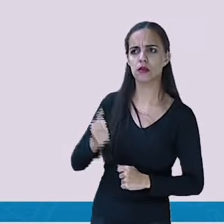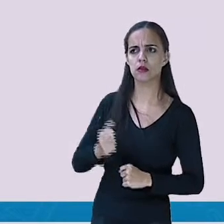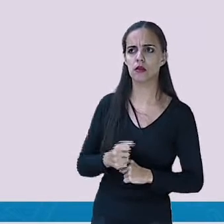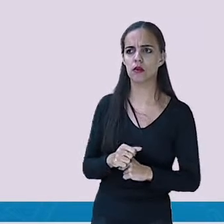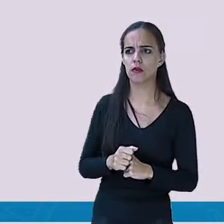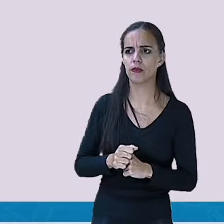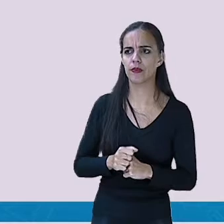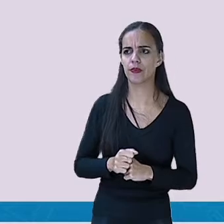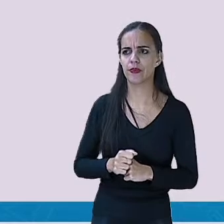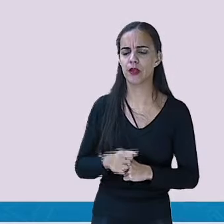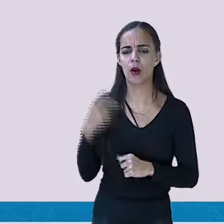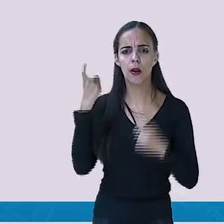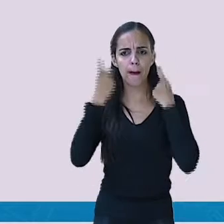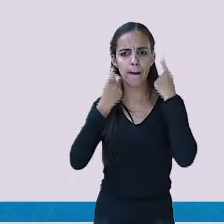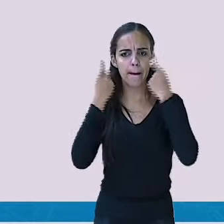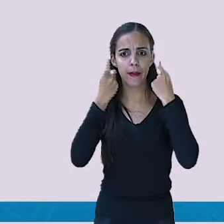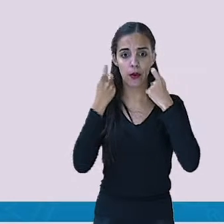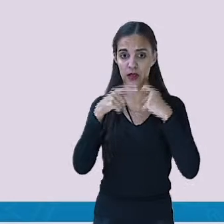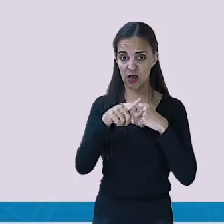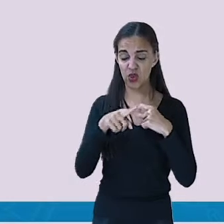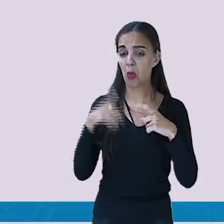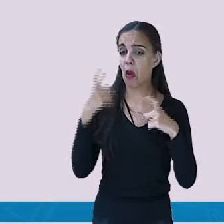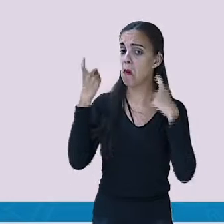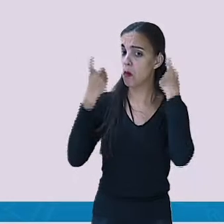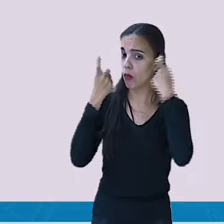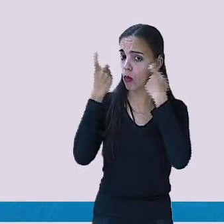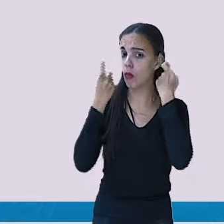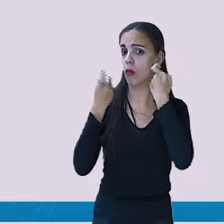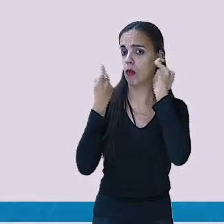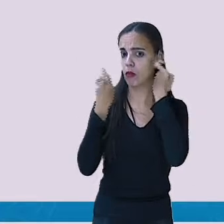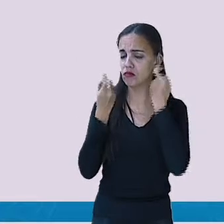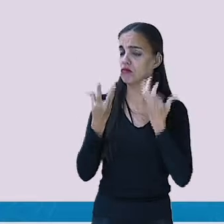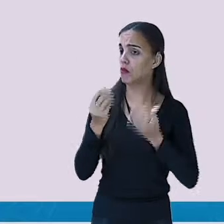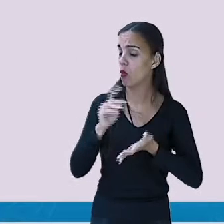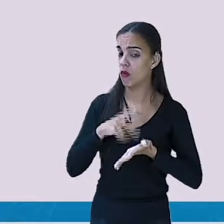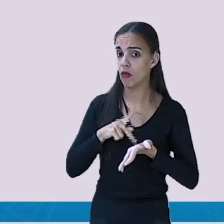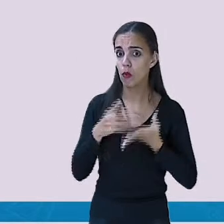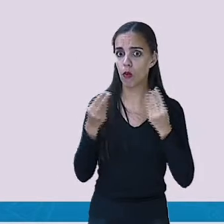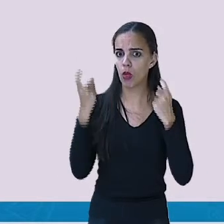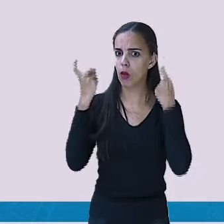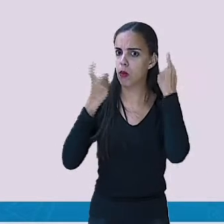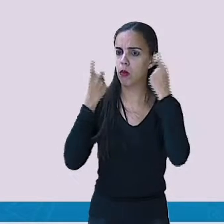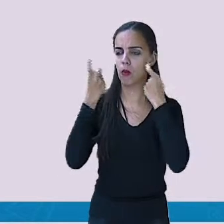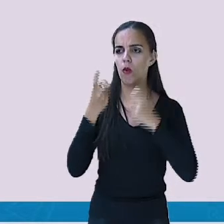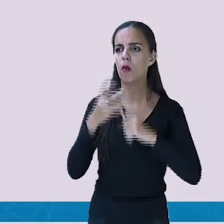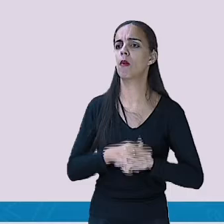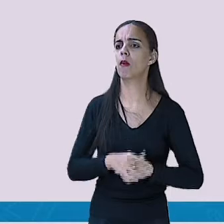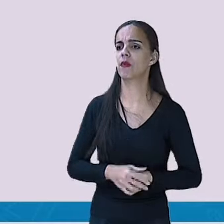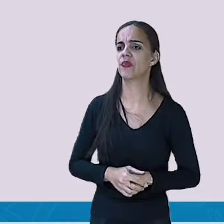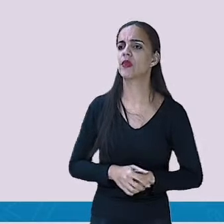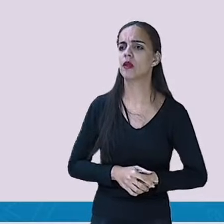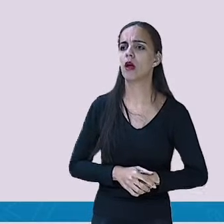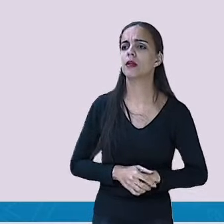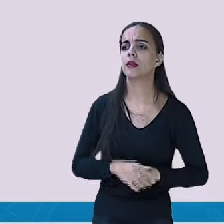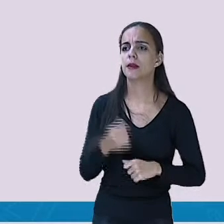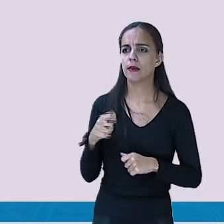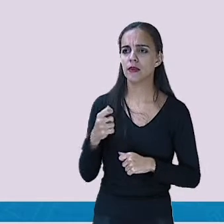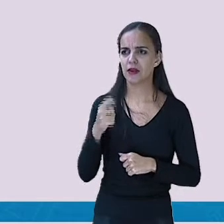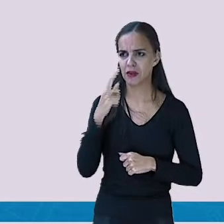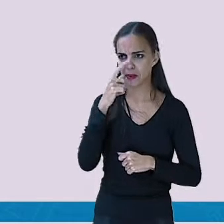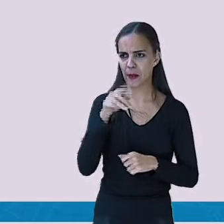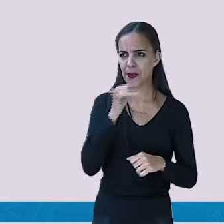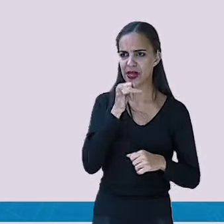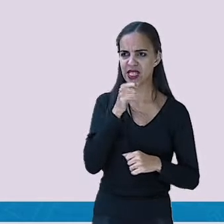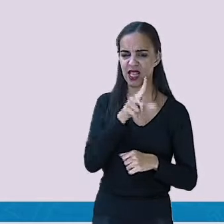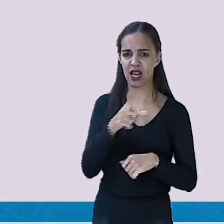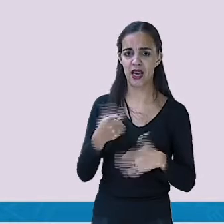uma outra preocupação. Além de outros que deve ter aqui, ó, tampinha de garrafa,